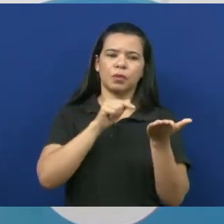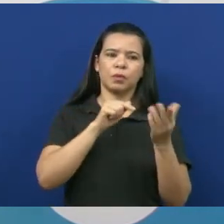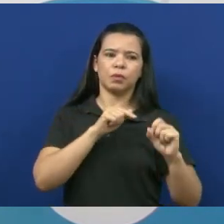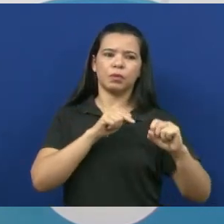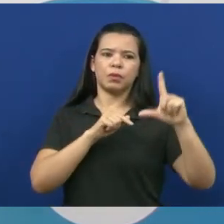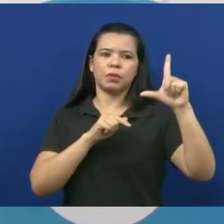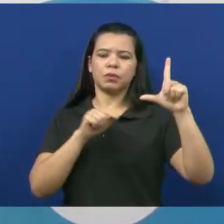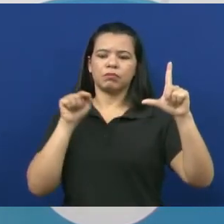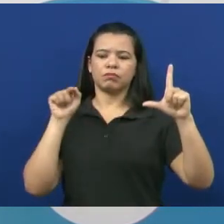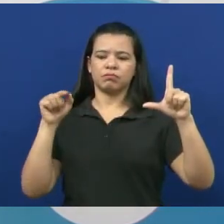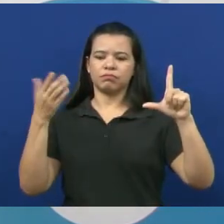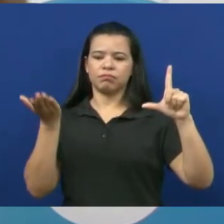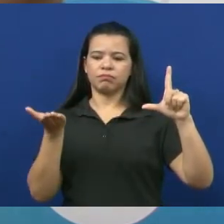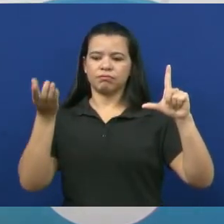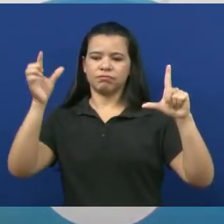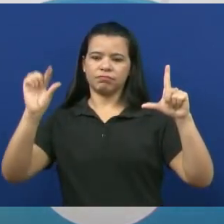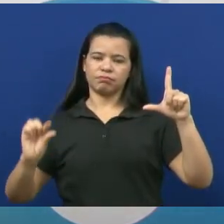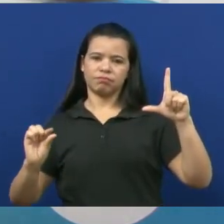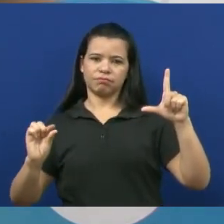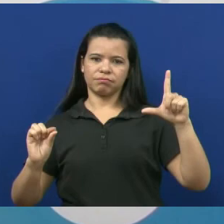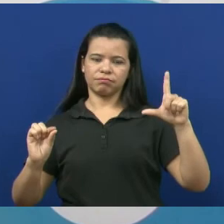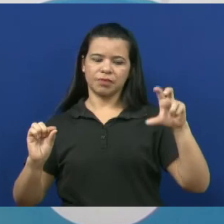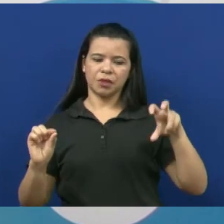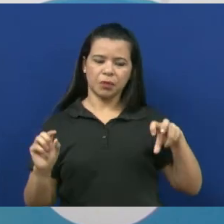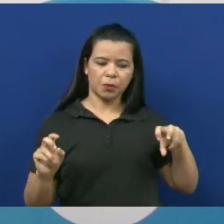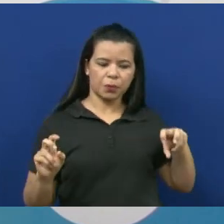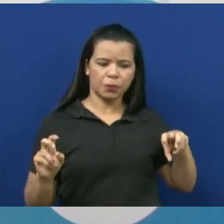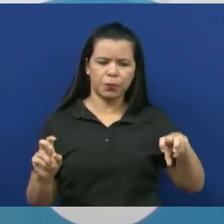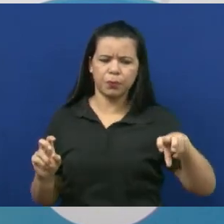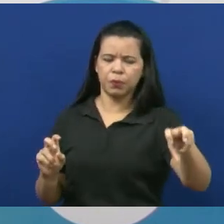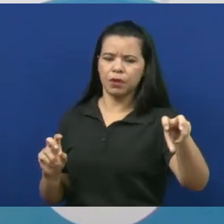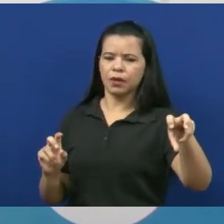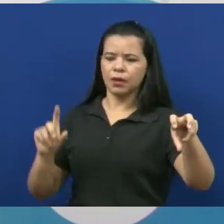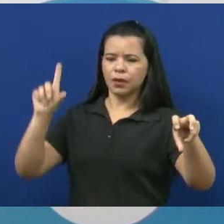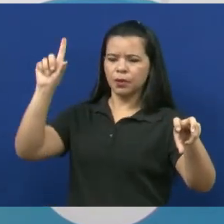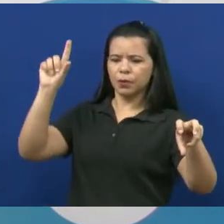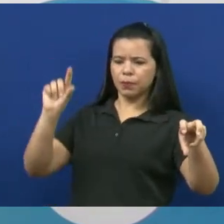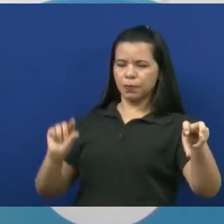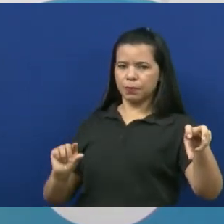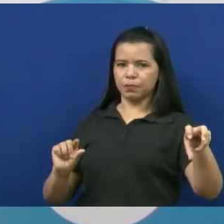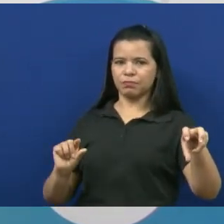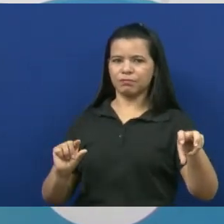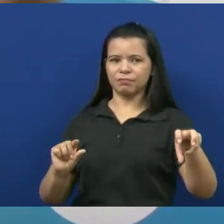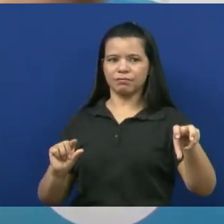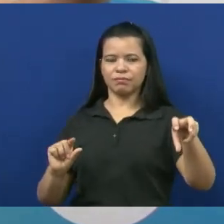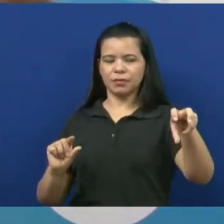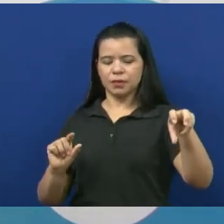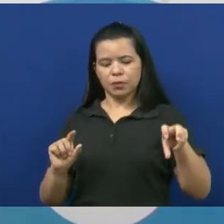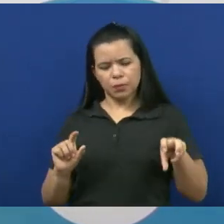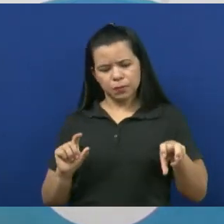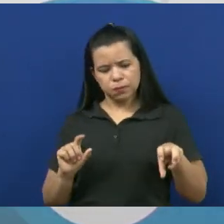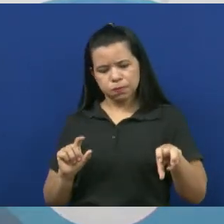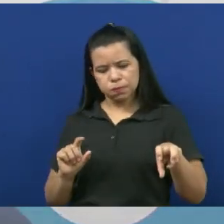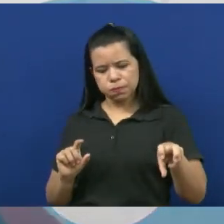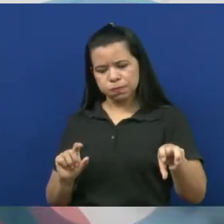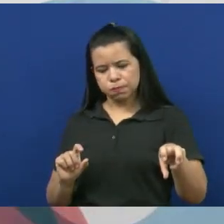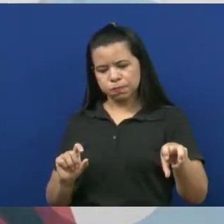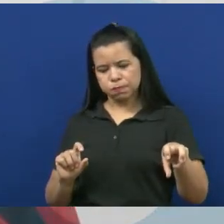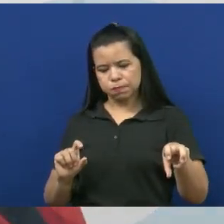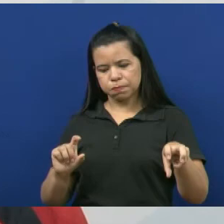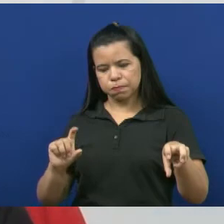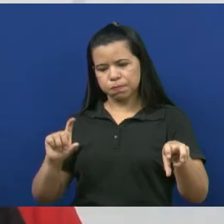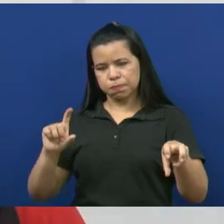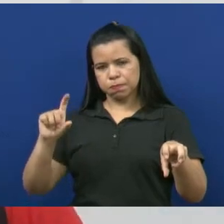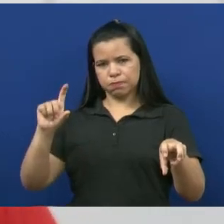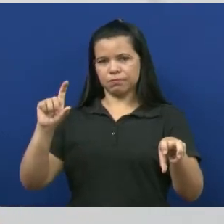diminui, né? Se eu vou mais rápido, logicamente, né, eu vou em menos tempo. Se eu vou mais devagar, mais